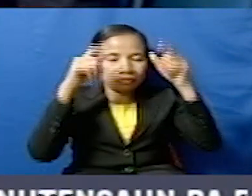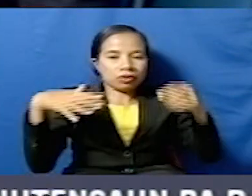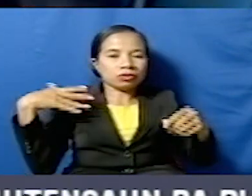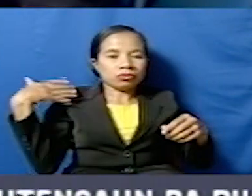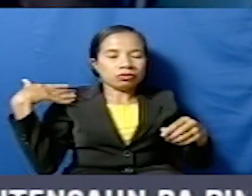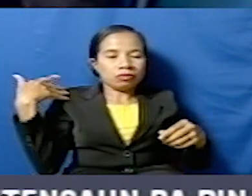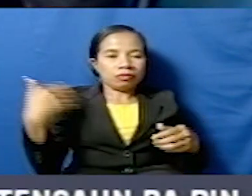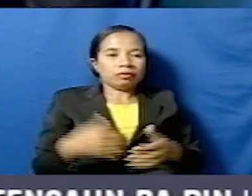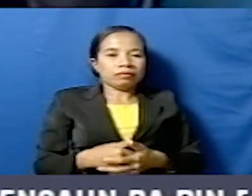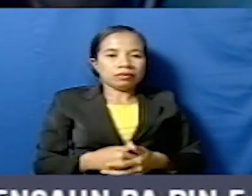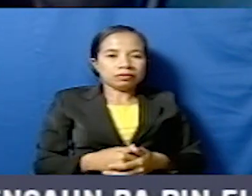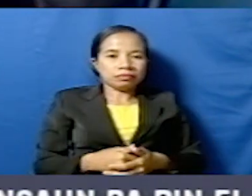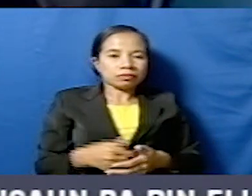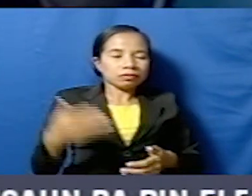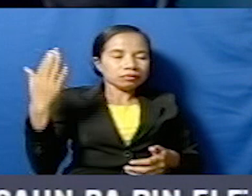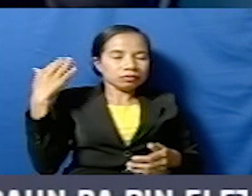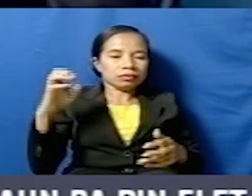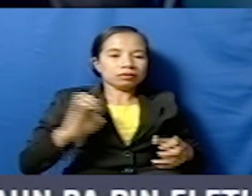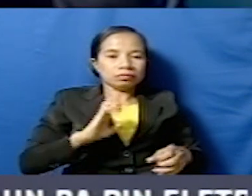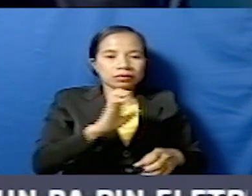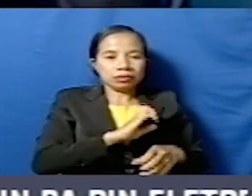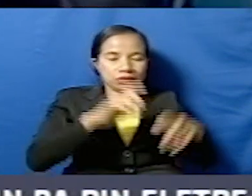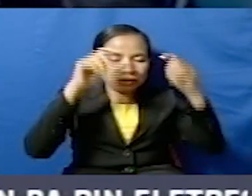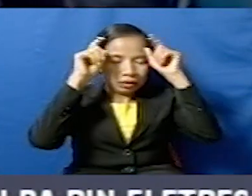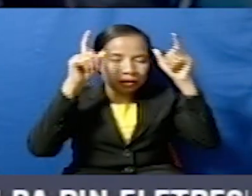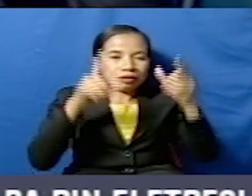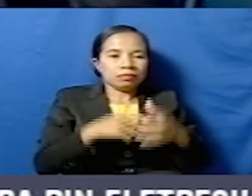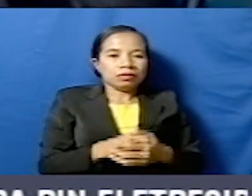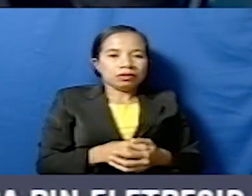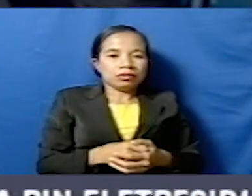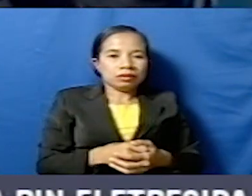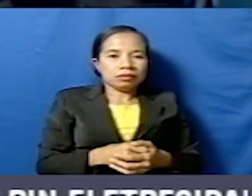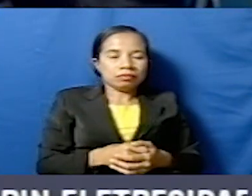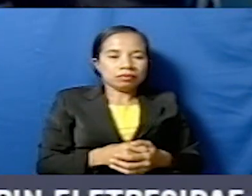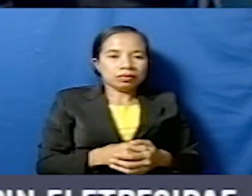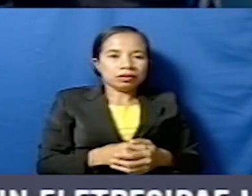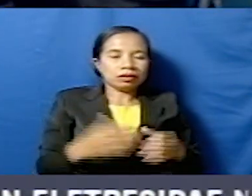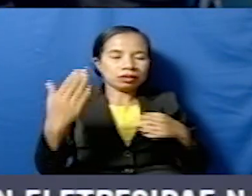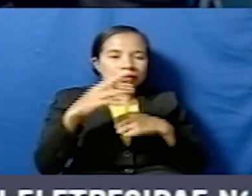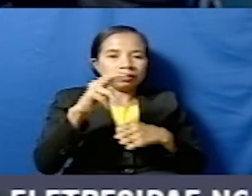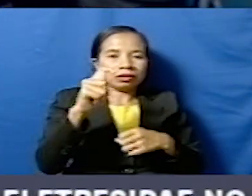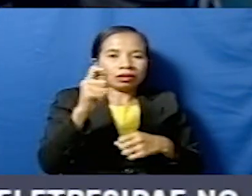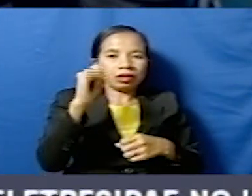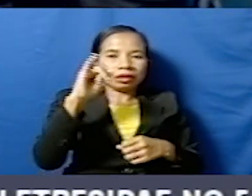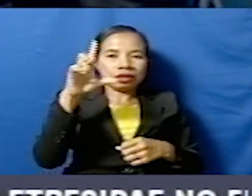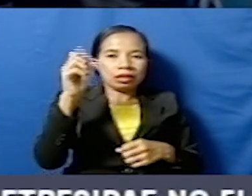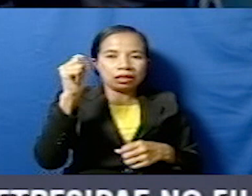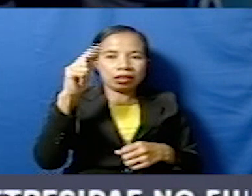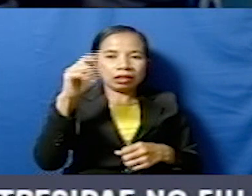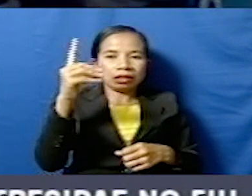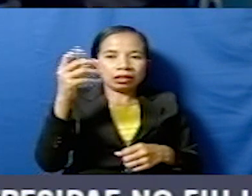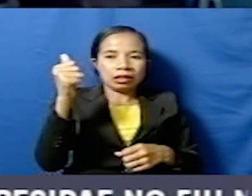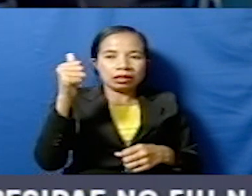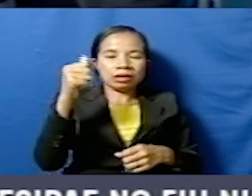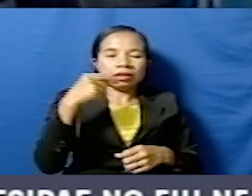Juventude Resistência, atual embaixador Timor-Leste, designado para Reino Tailândia, Juvencio de Jesus